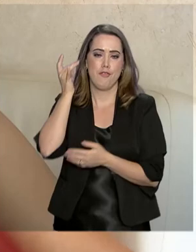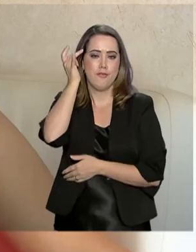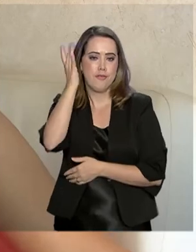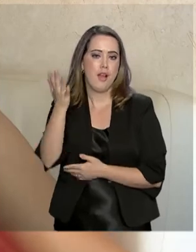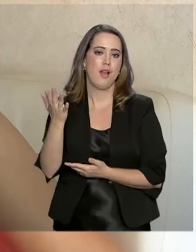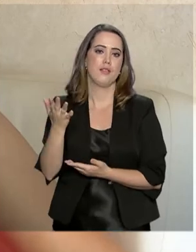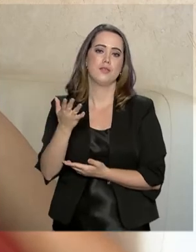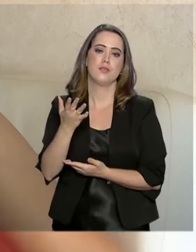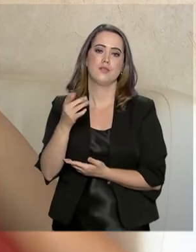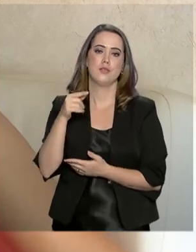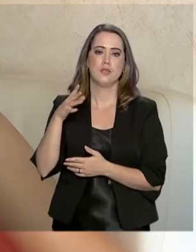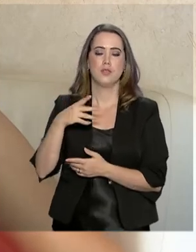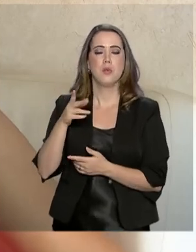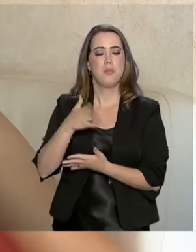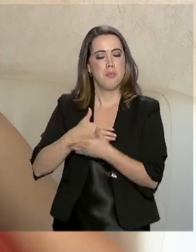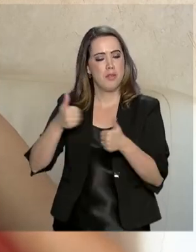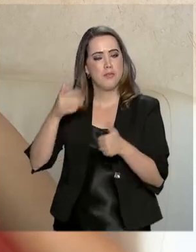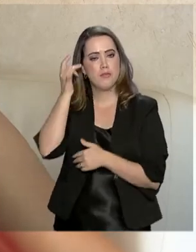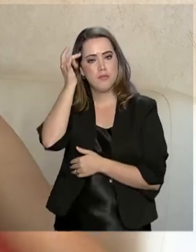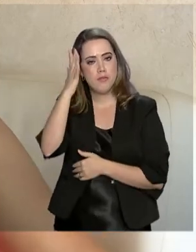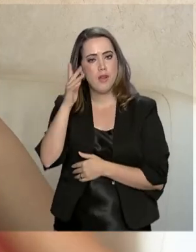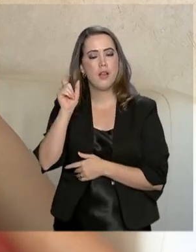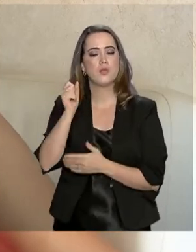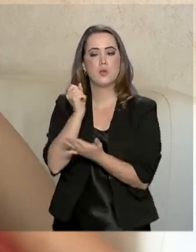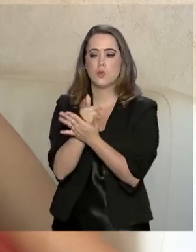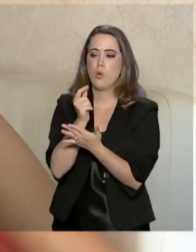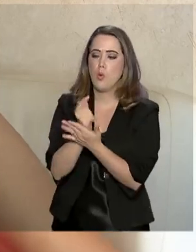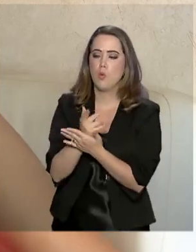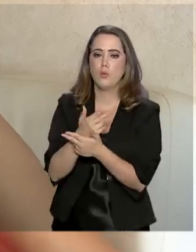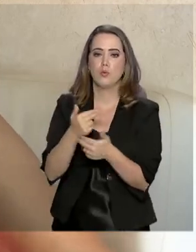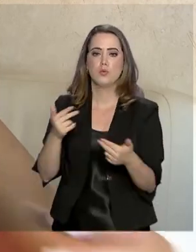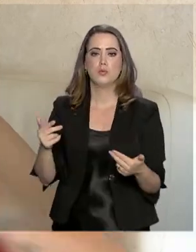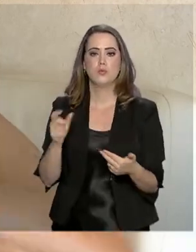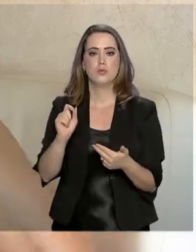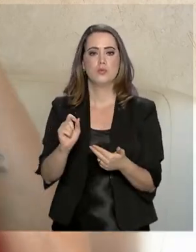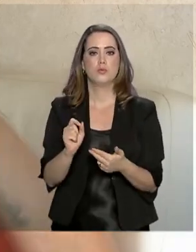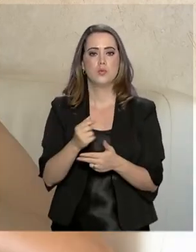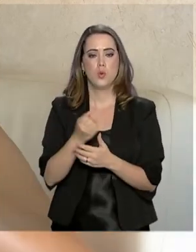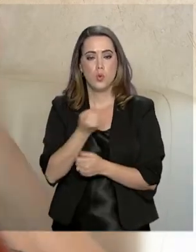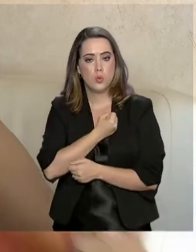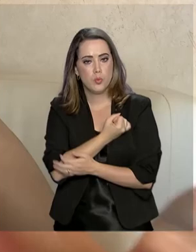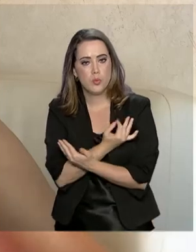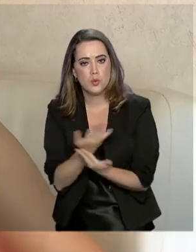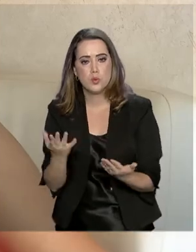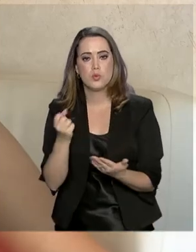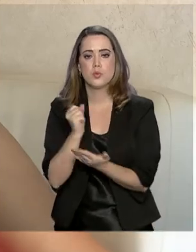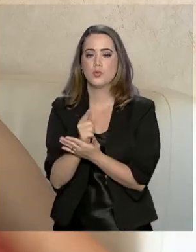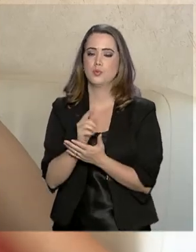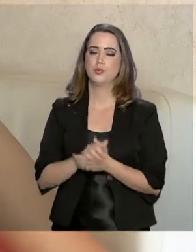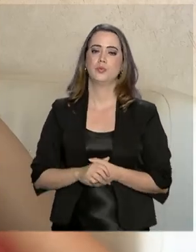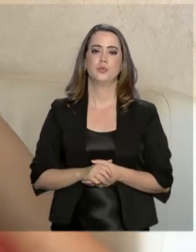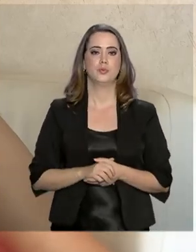viabiliza muito mais a quantidade de produtos que a gente vai adquirir.